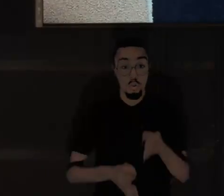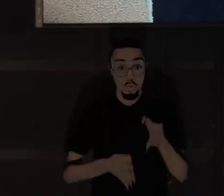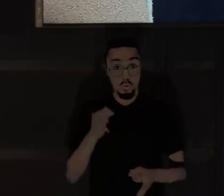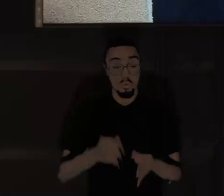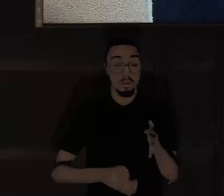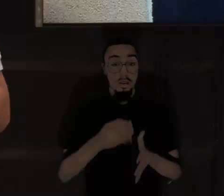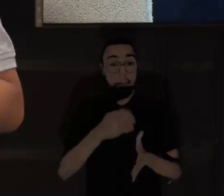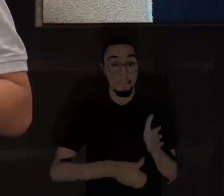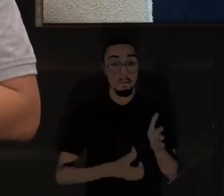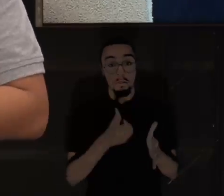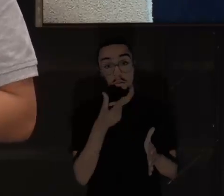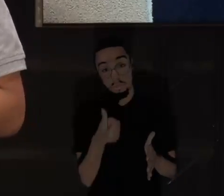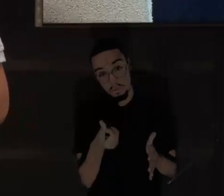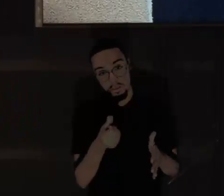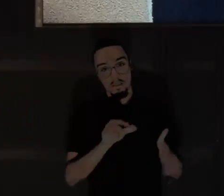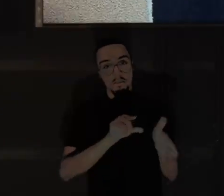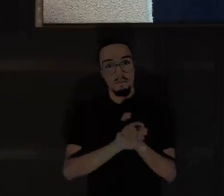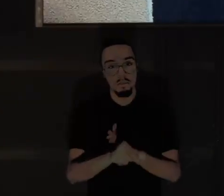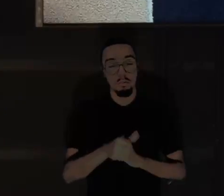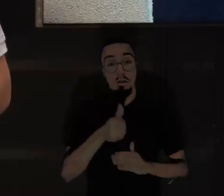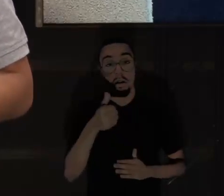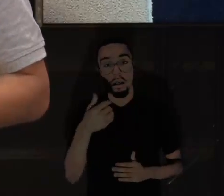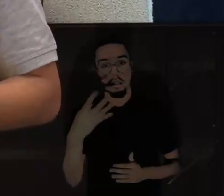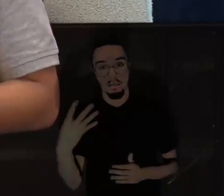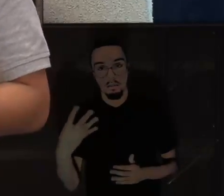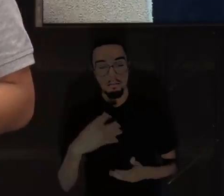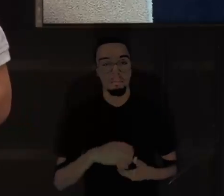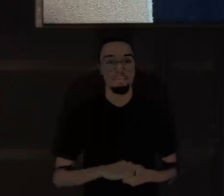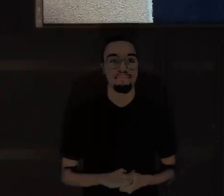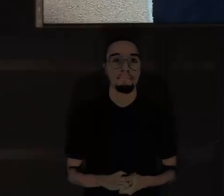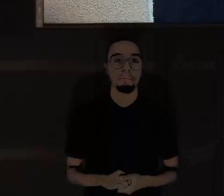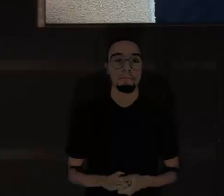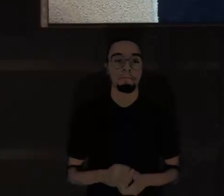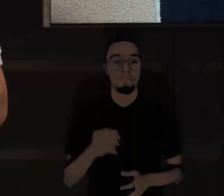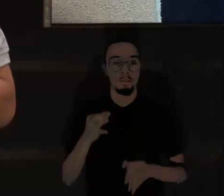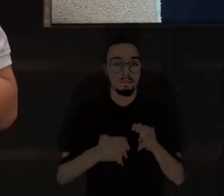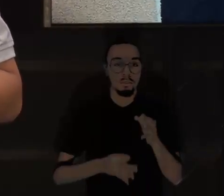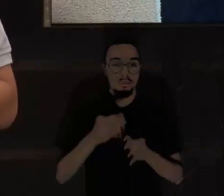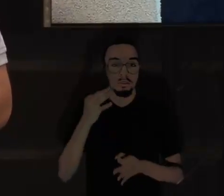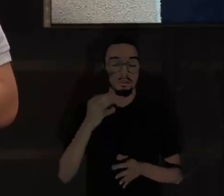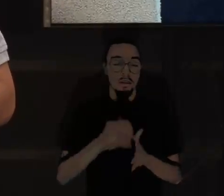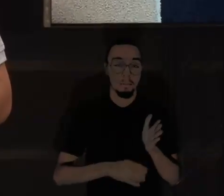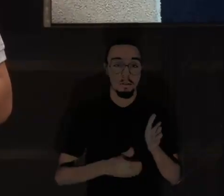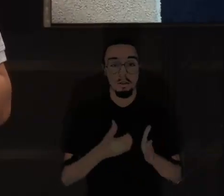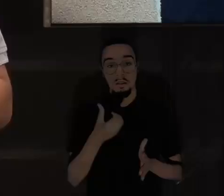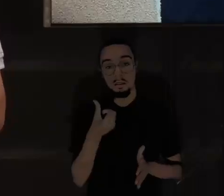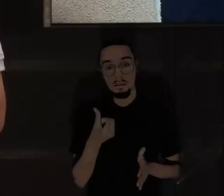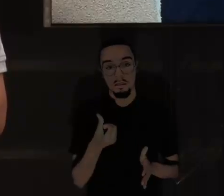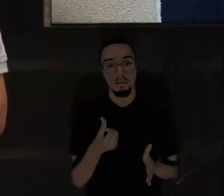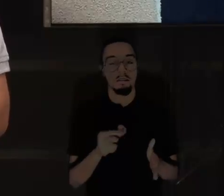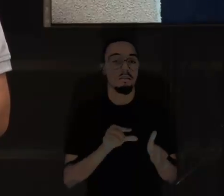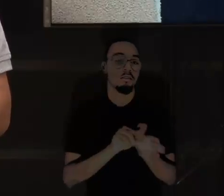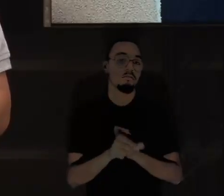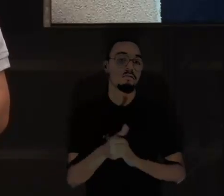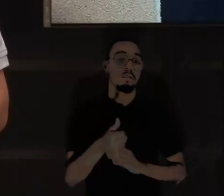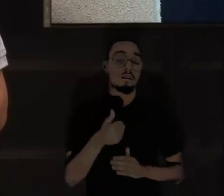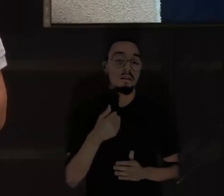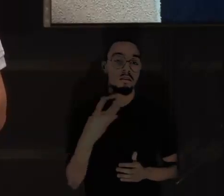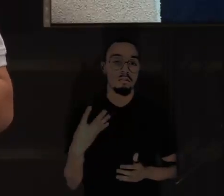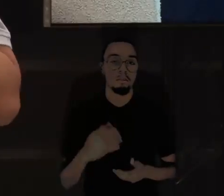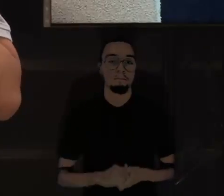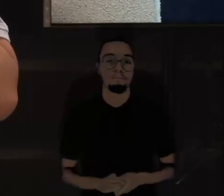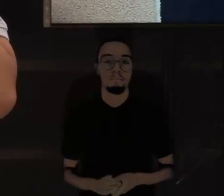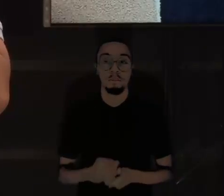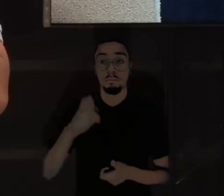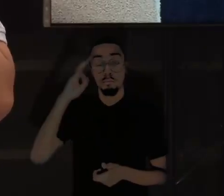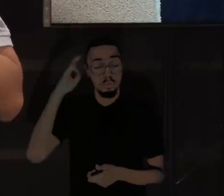versículo 14, diz assim a palavra do Senhor. Juízes 6, 14. O Senhor se voltou para ele e